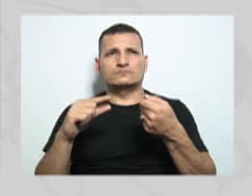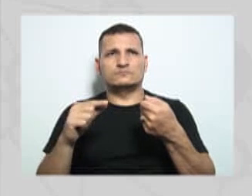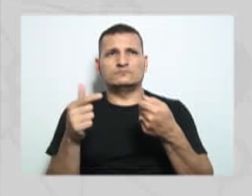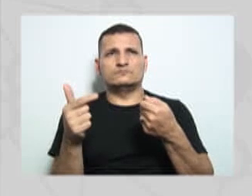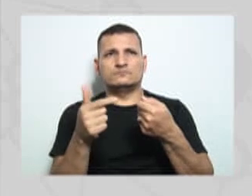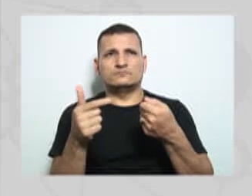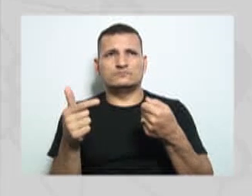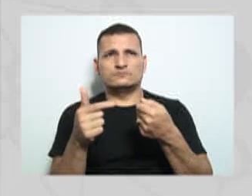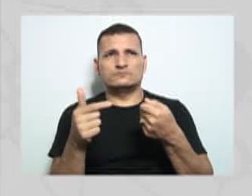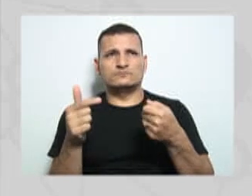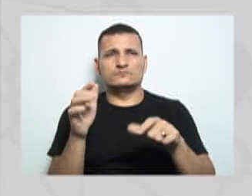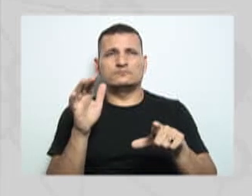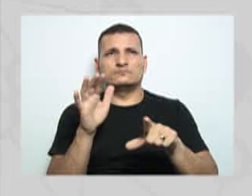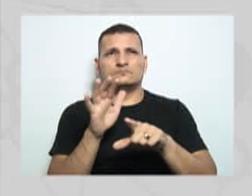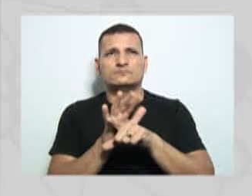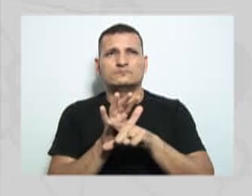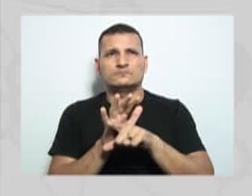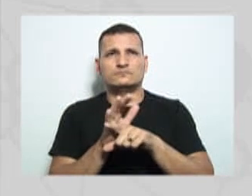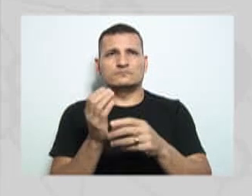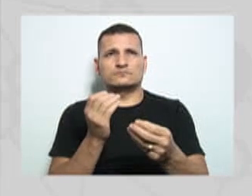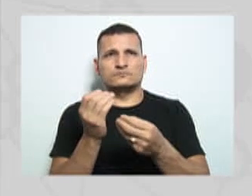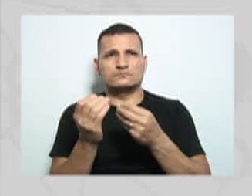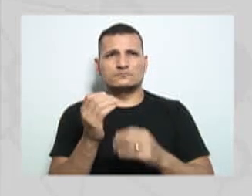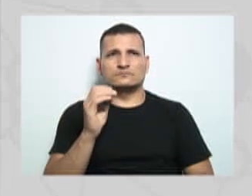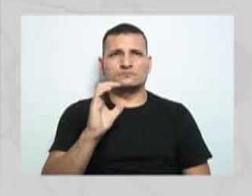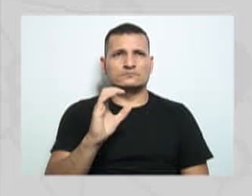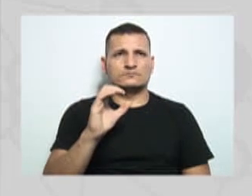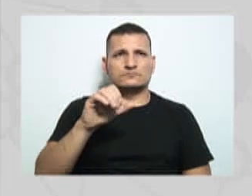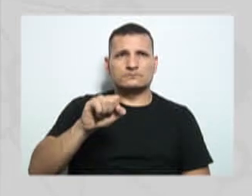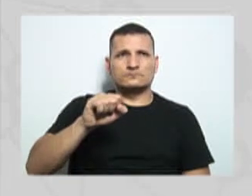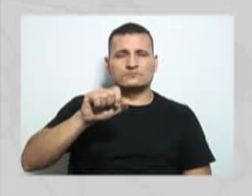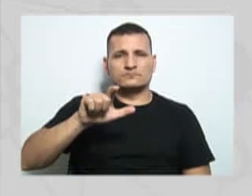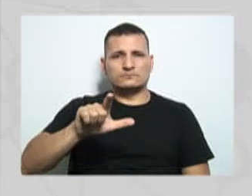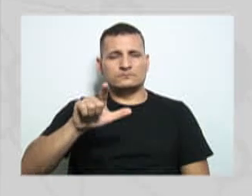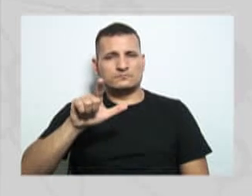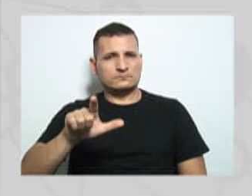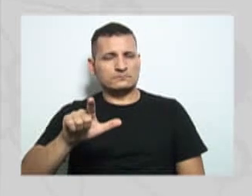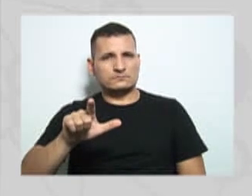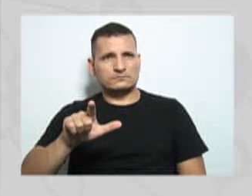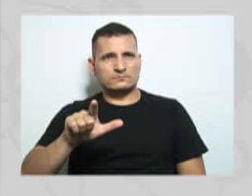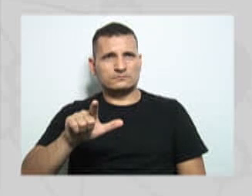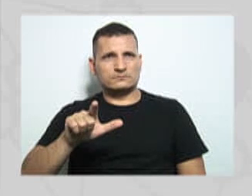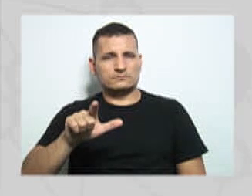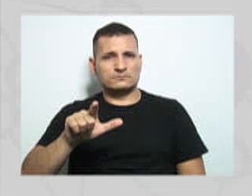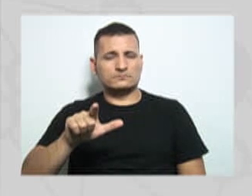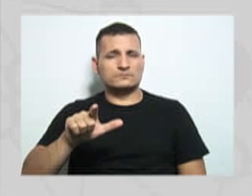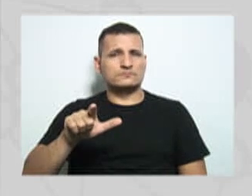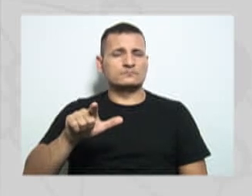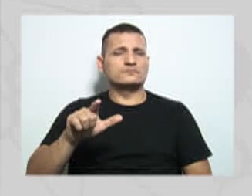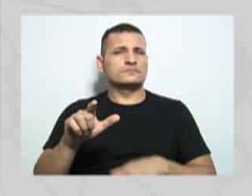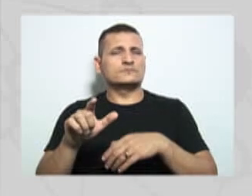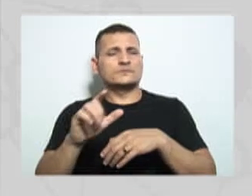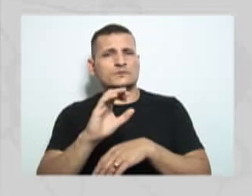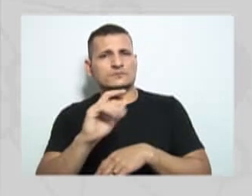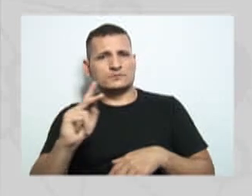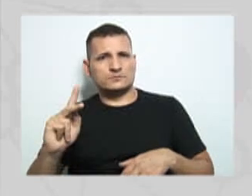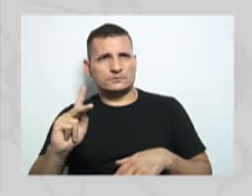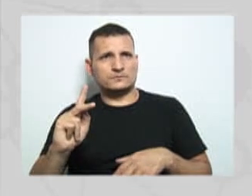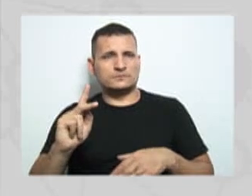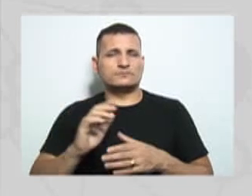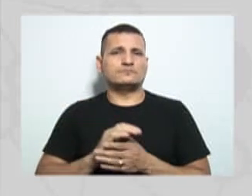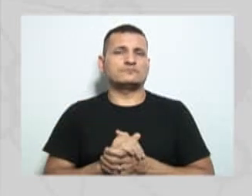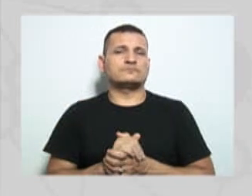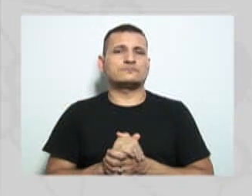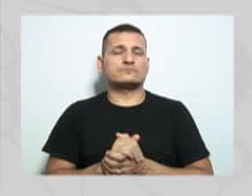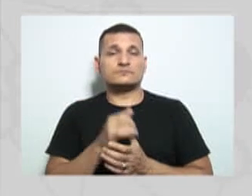10.684, a base de cálculo do CSLL, que é a contribuição social, devida pelas pessoas jurídicas optantes pelo lucro